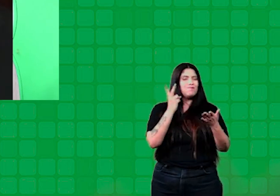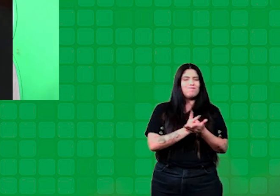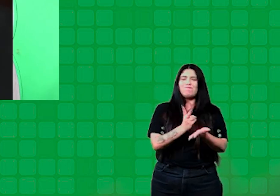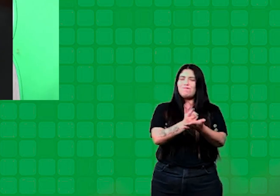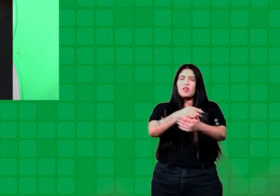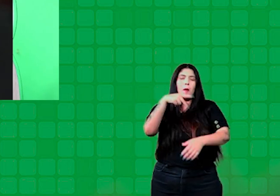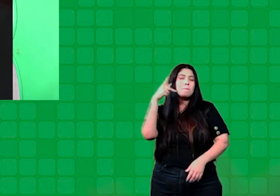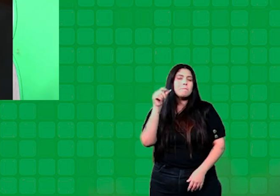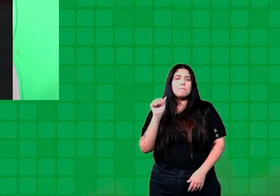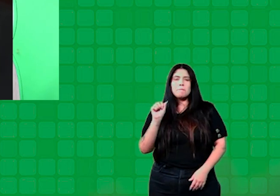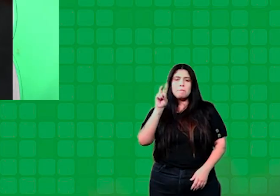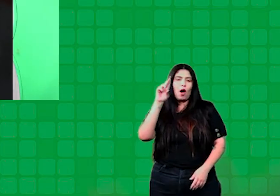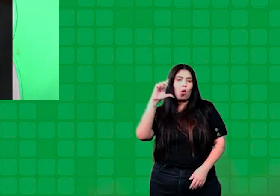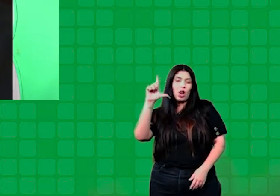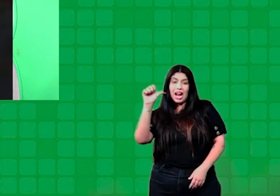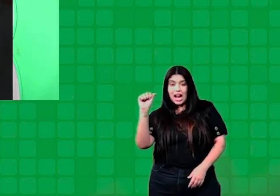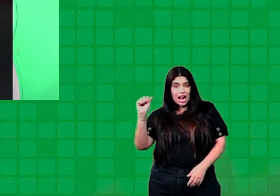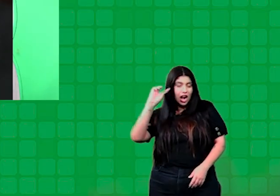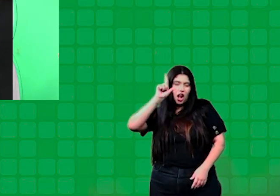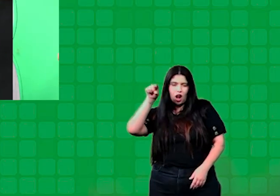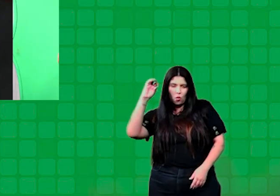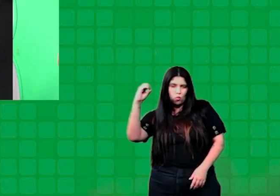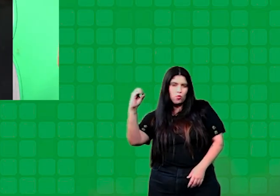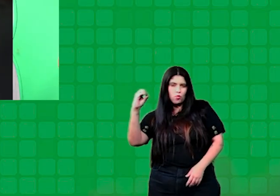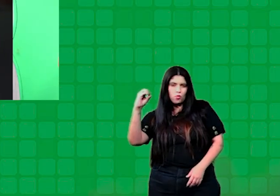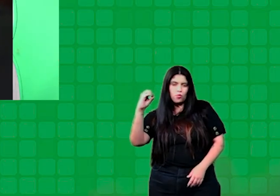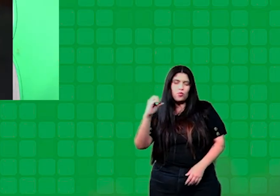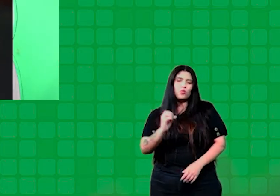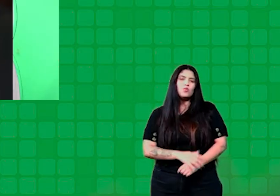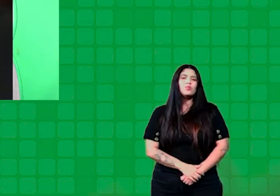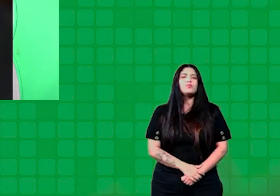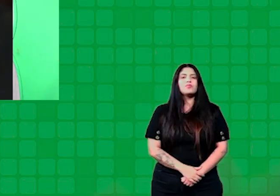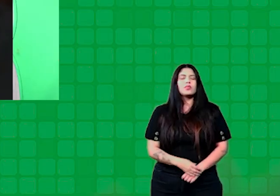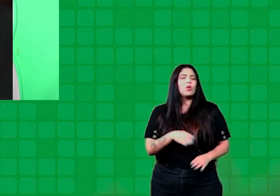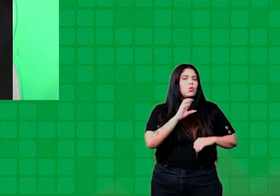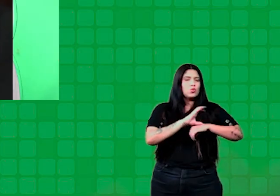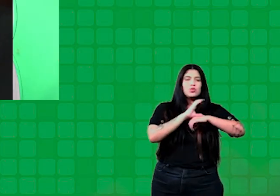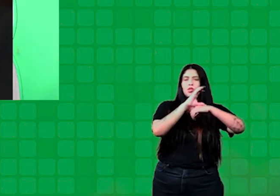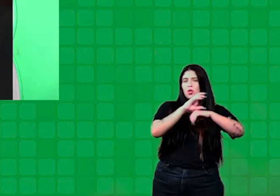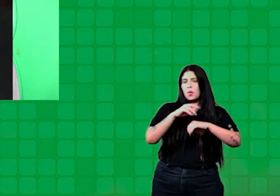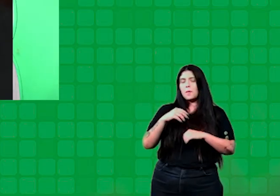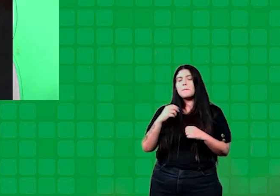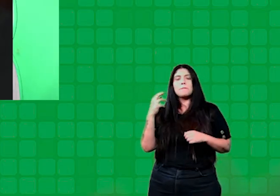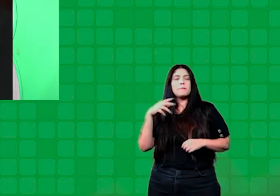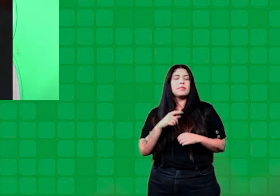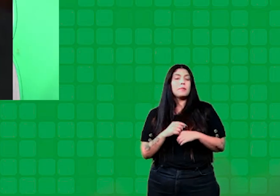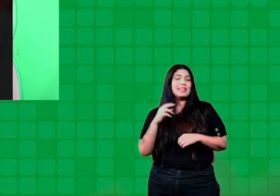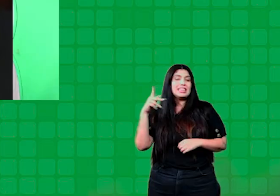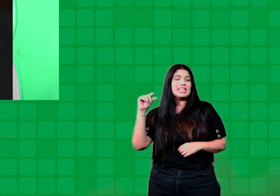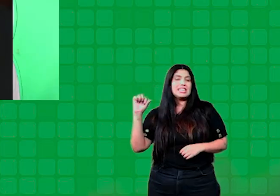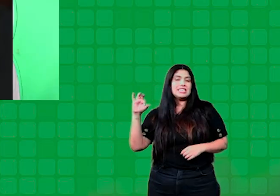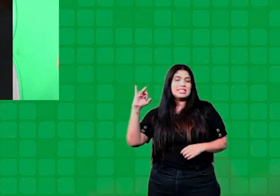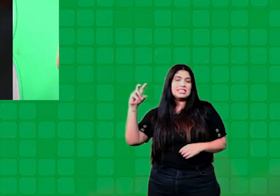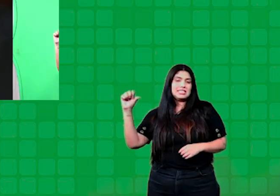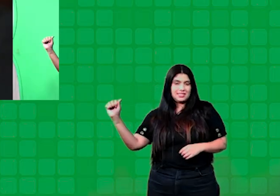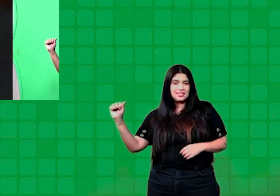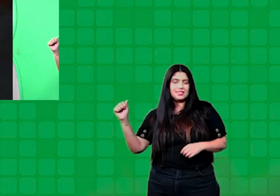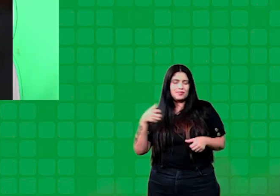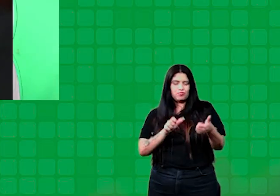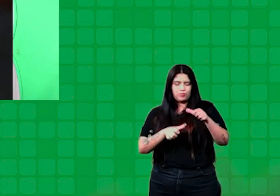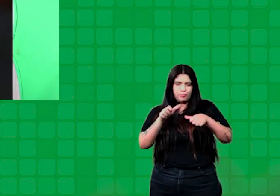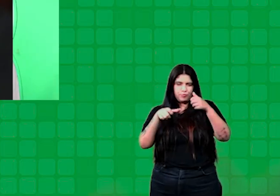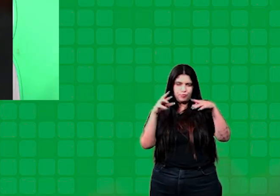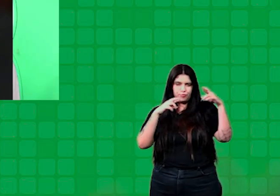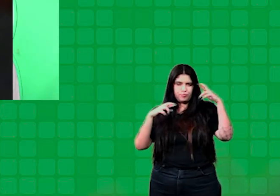costume de chamar de Paulão, mas aqui é o nosso conselheiro Paulo, conselheira Patrícia, que analisaram de forma tempestiva esses